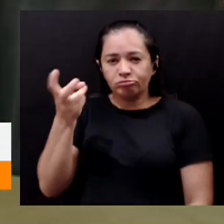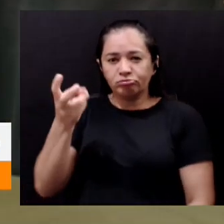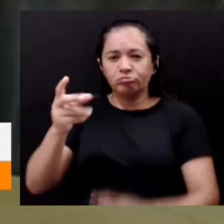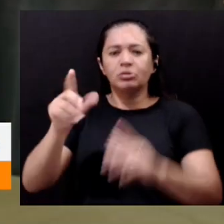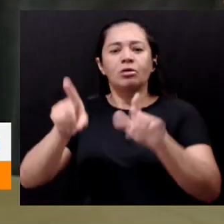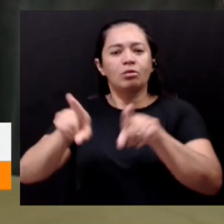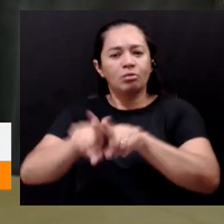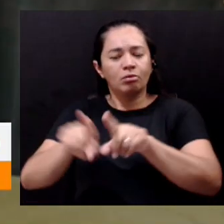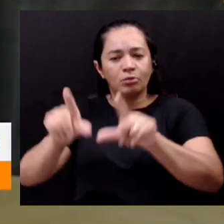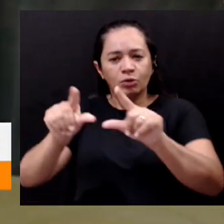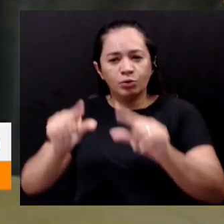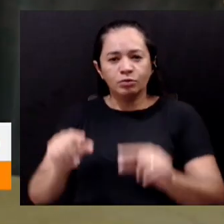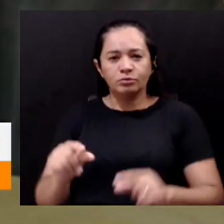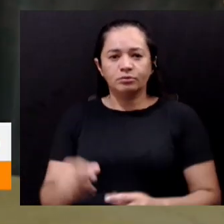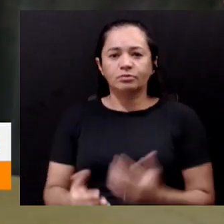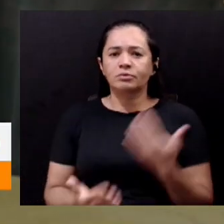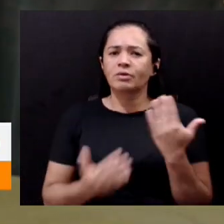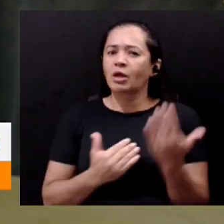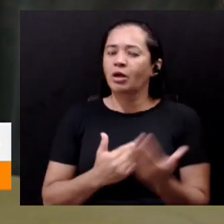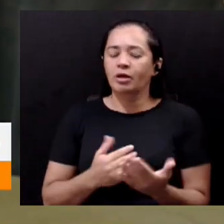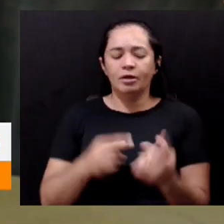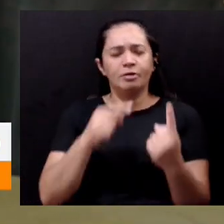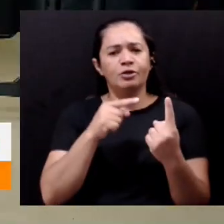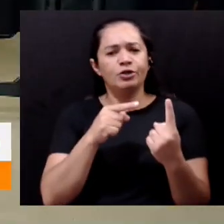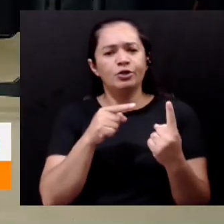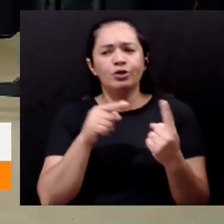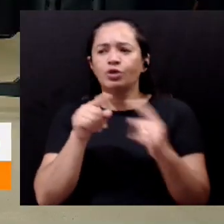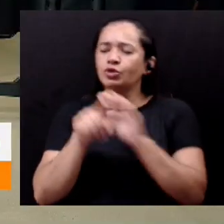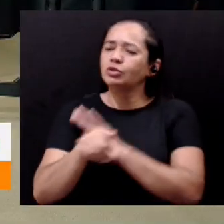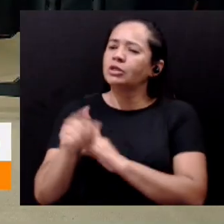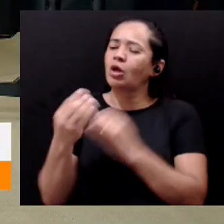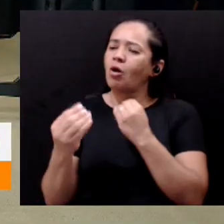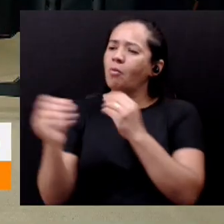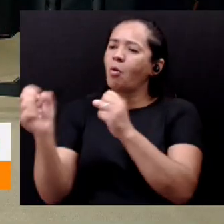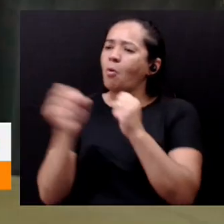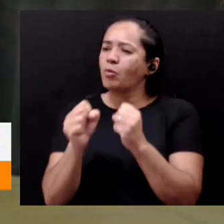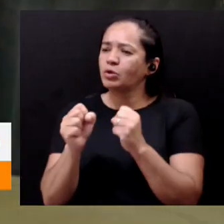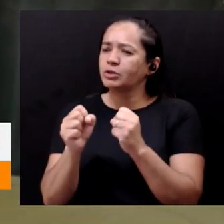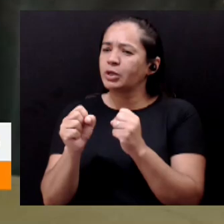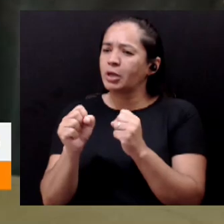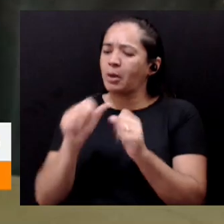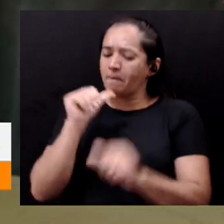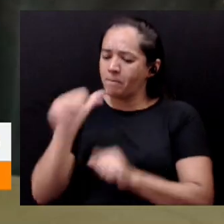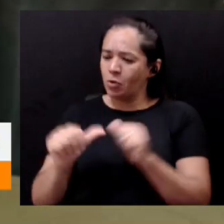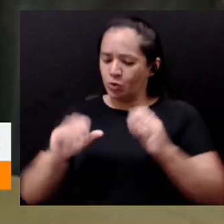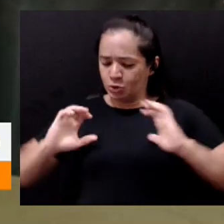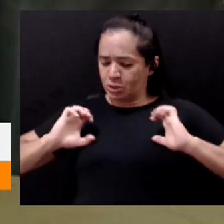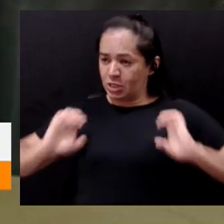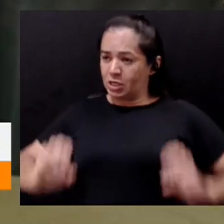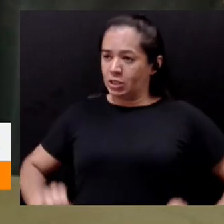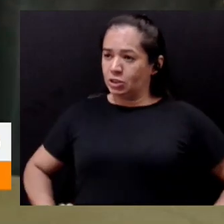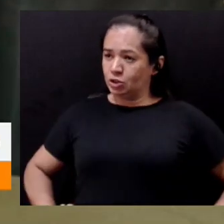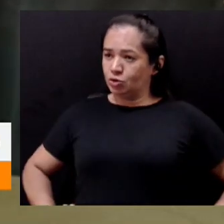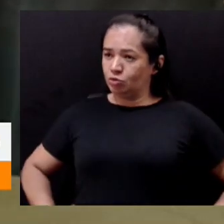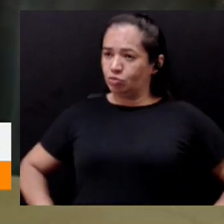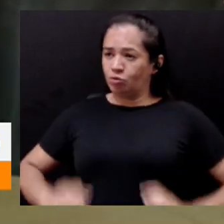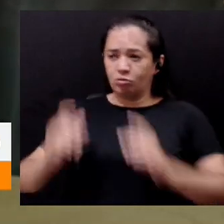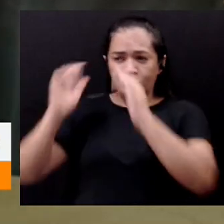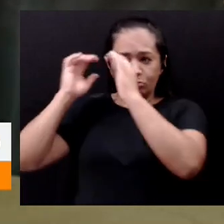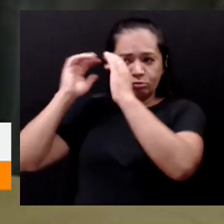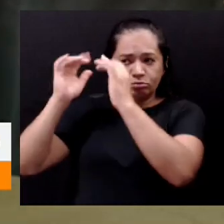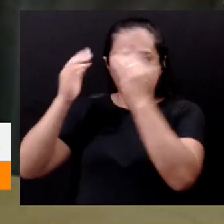Juliana, o poder muda a estrutura psíquica de uma pessoa ou ele apenas intensifica traços que